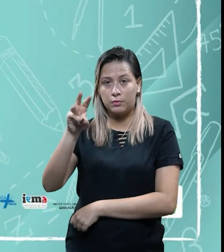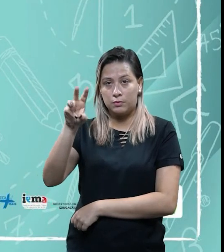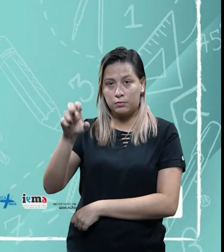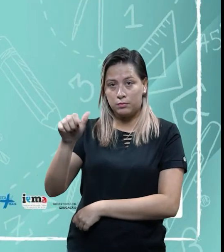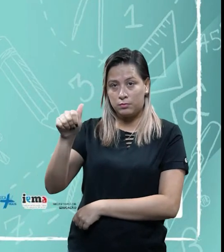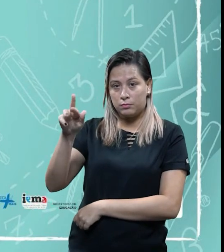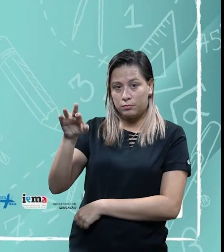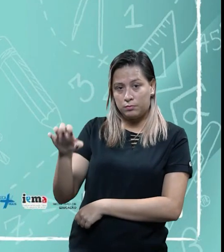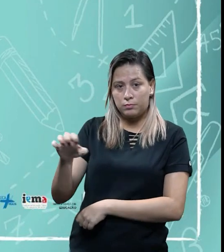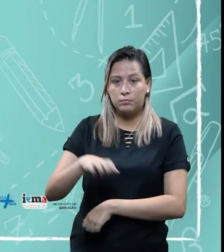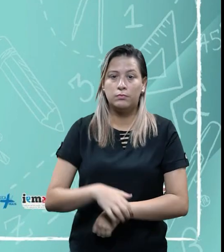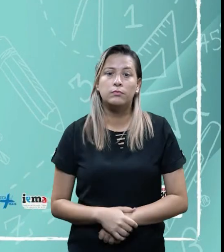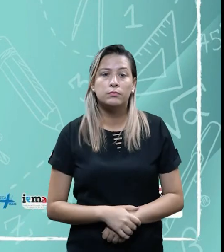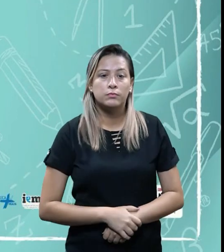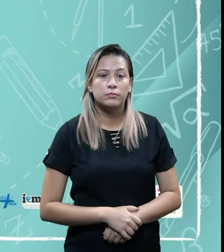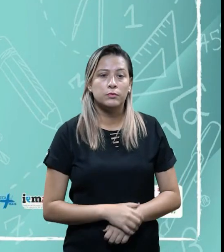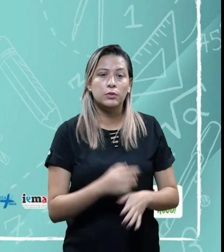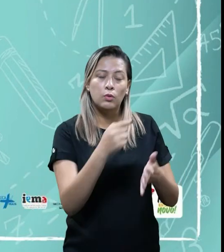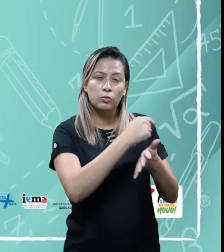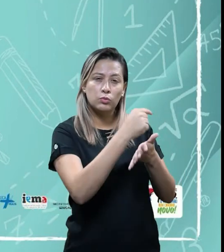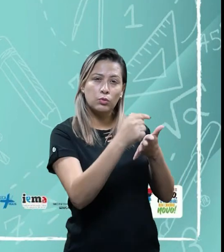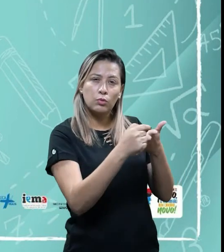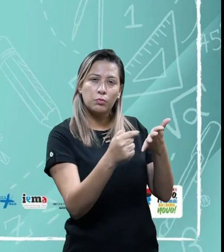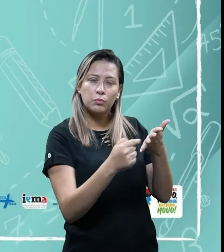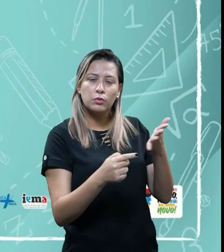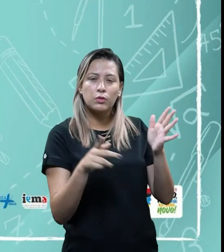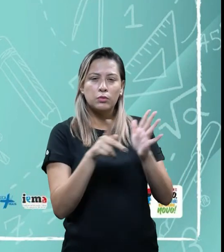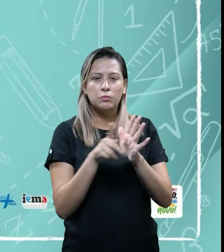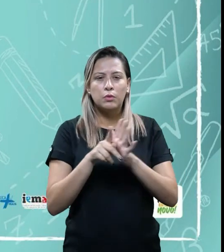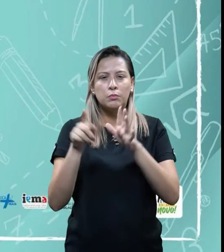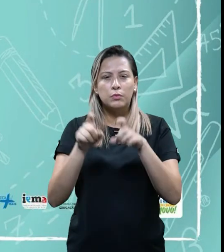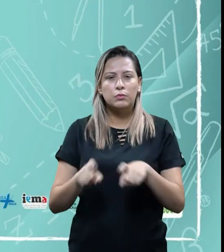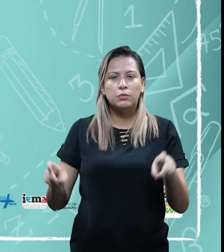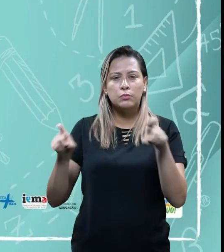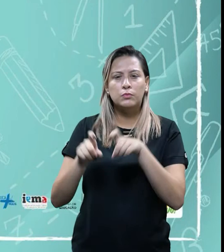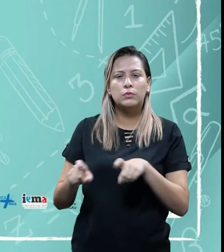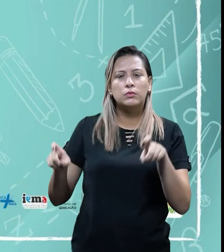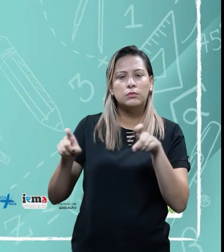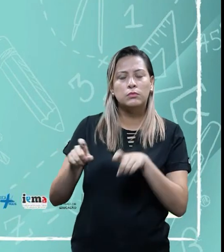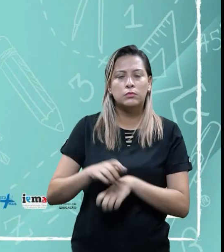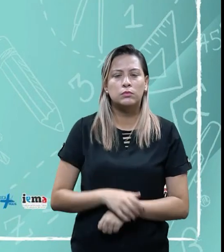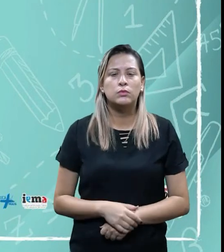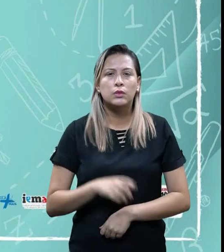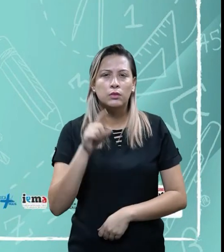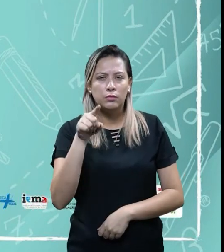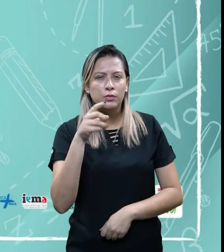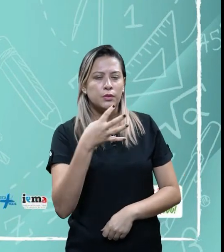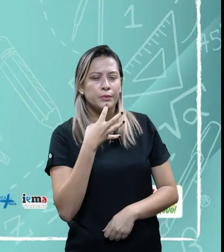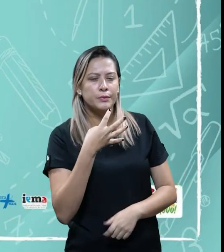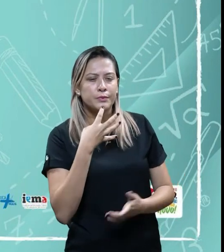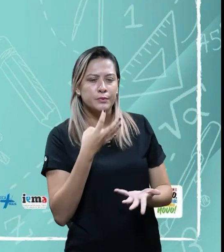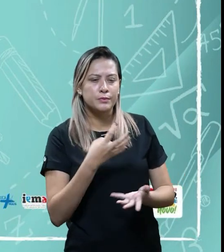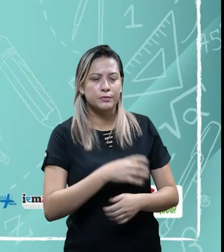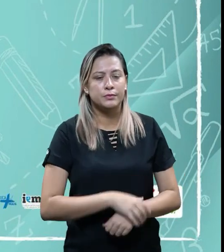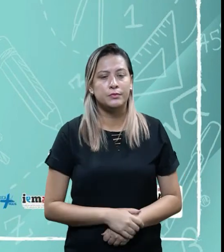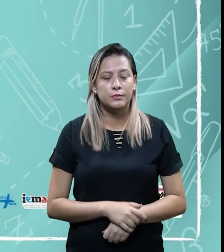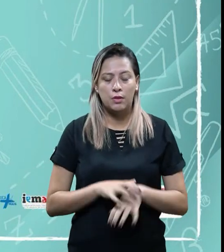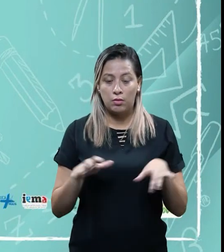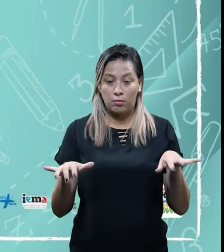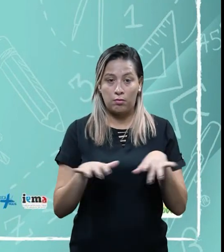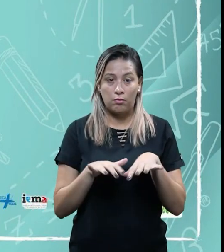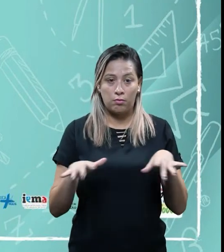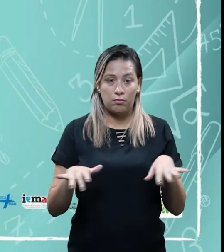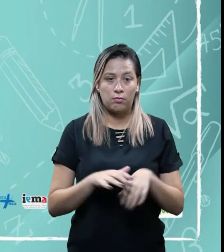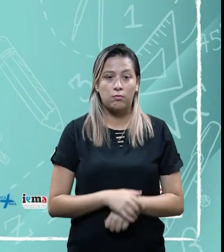desse computador, como vocês podem ver aqui, os principais, né, que vocês conhecem bastante, é o teclado,